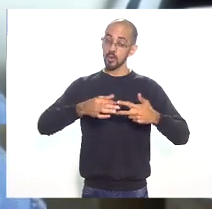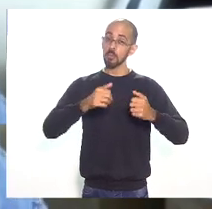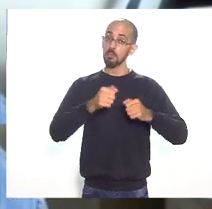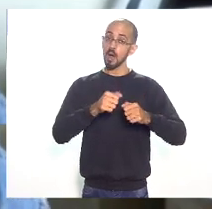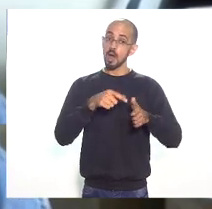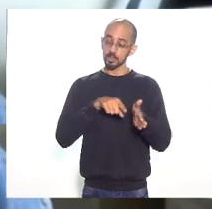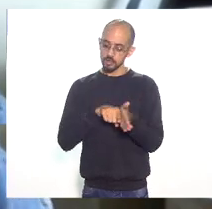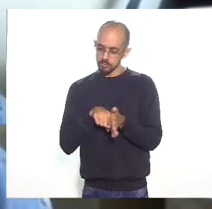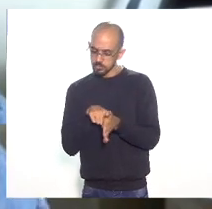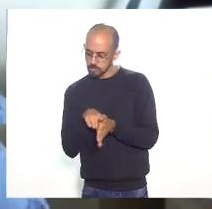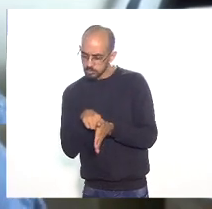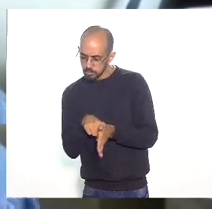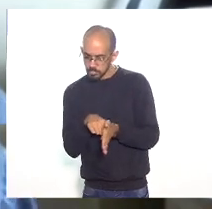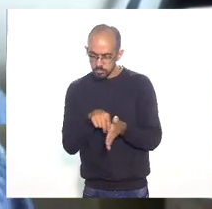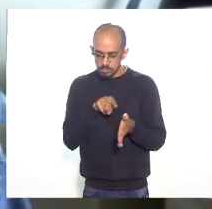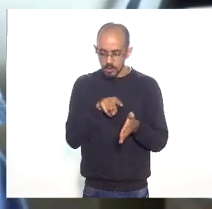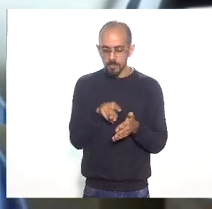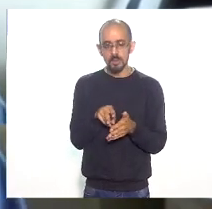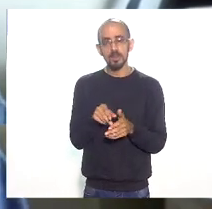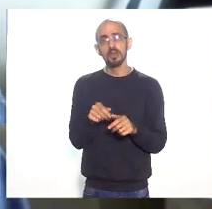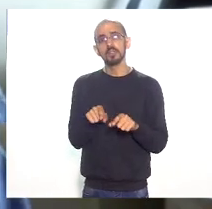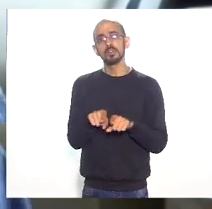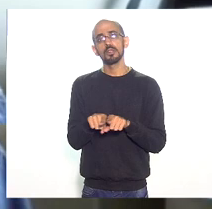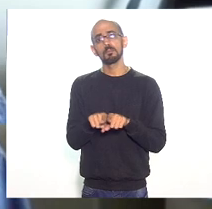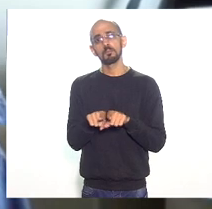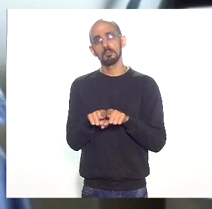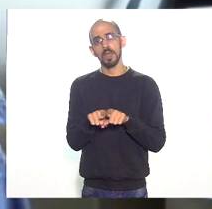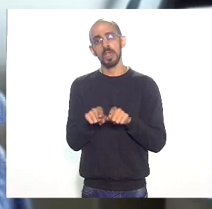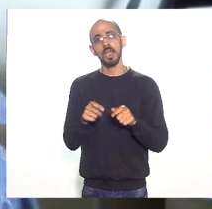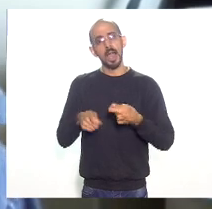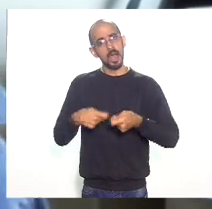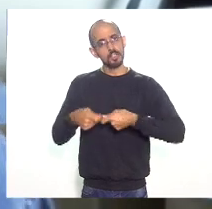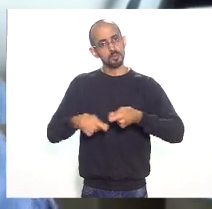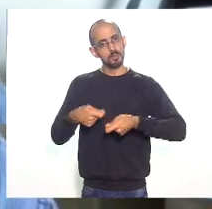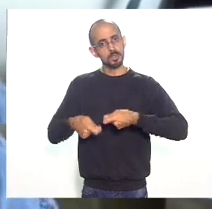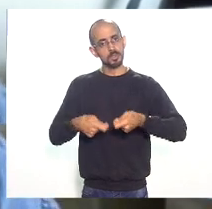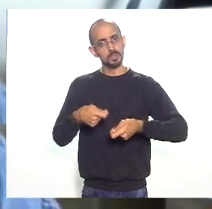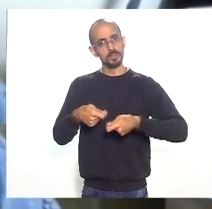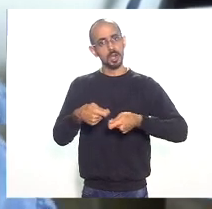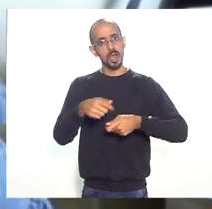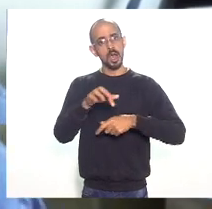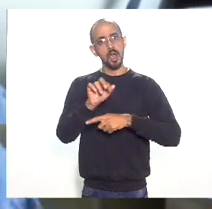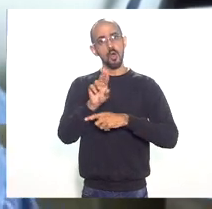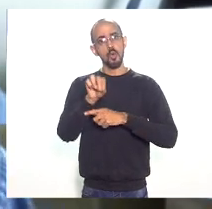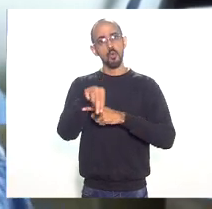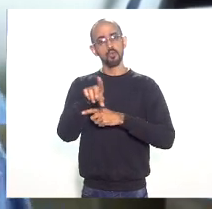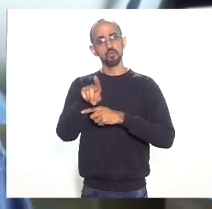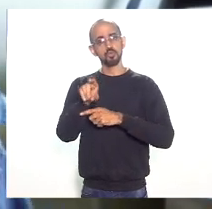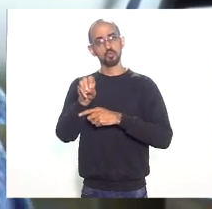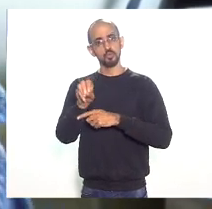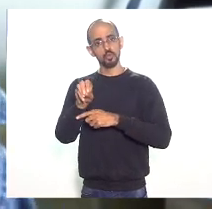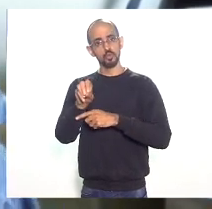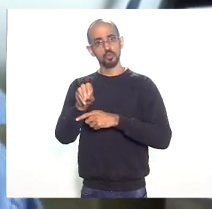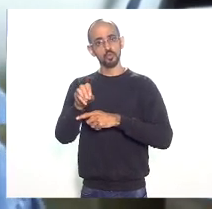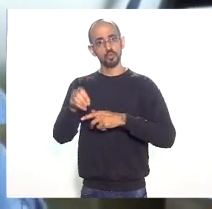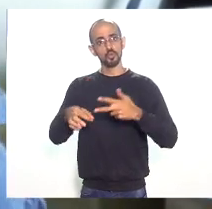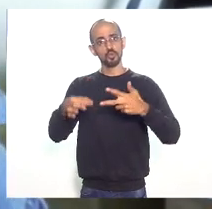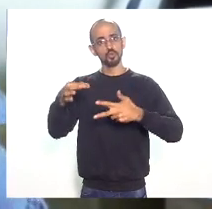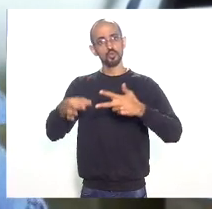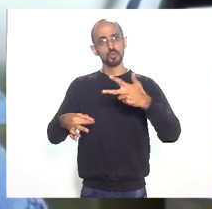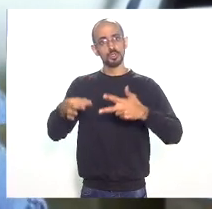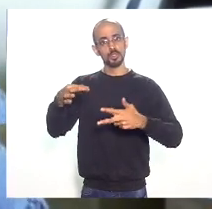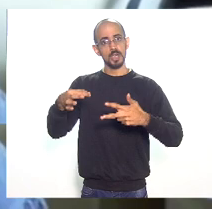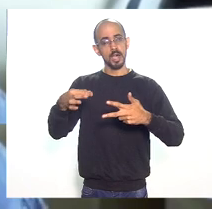nos cartórios e o judiciário administra o fundo do judiciário, criado pela lei